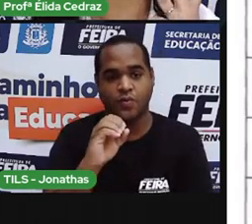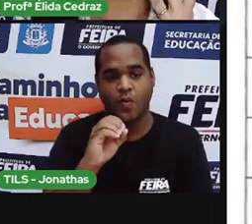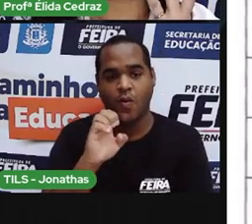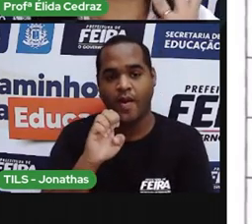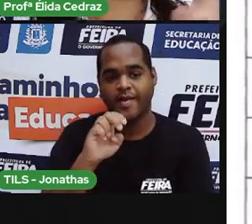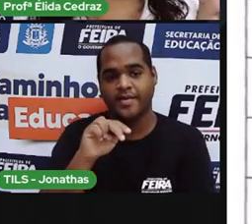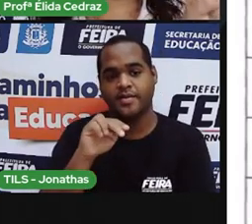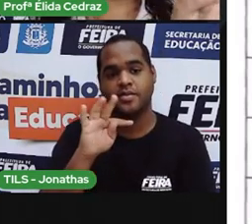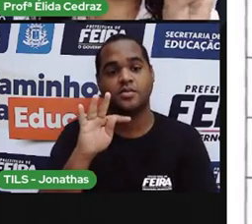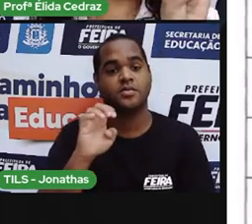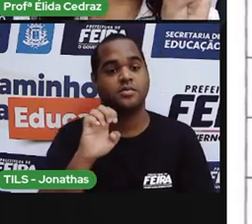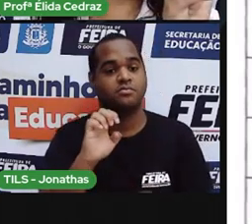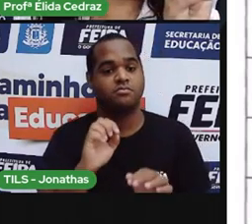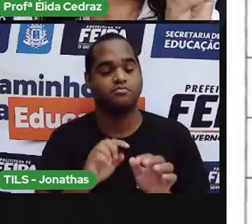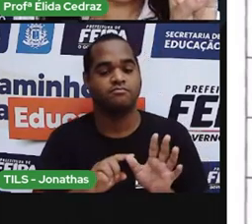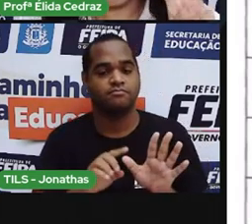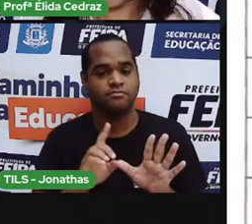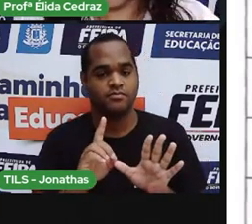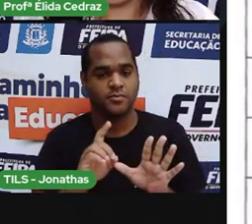Doente.